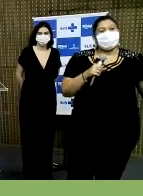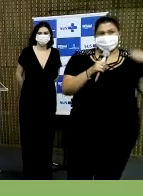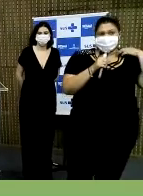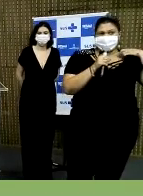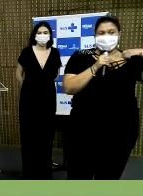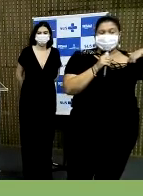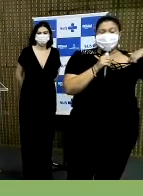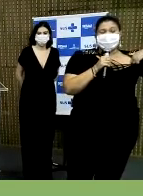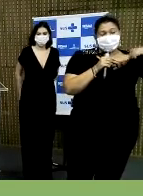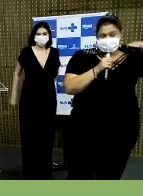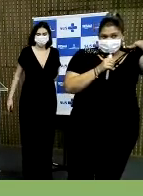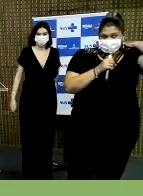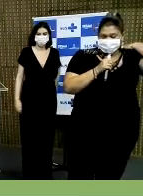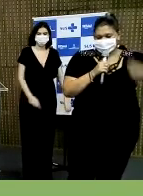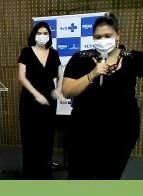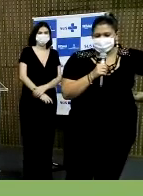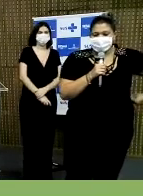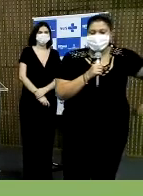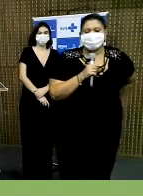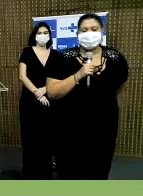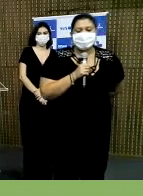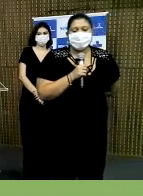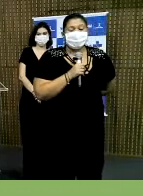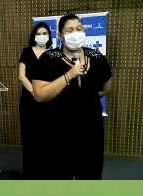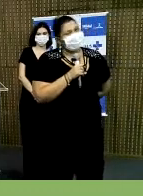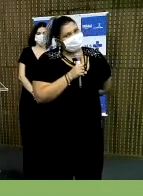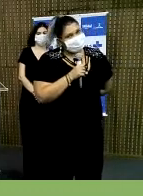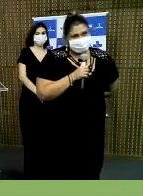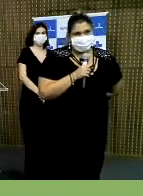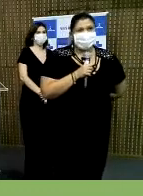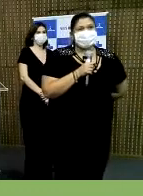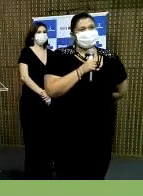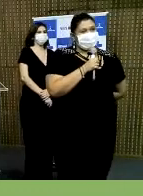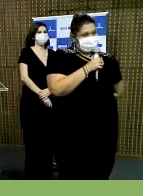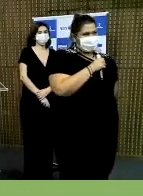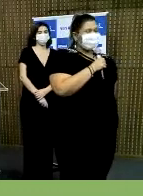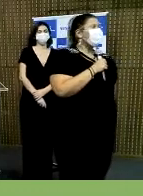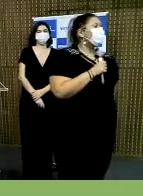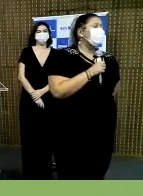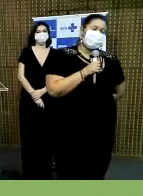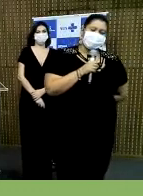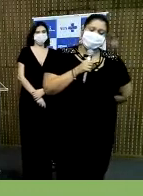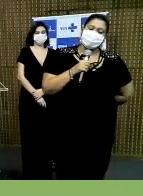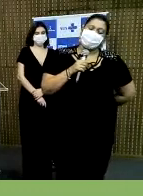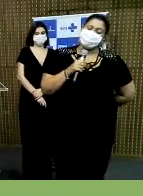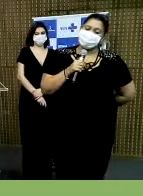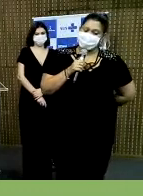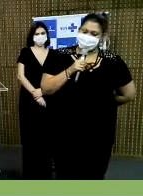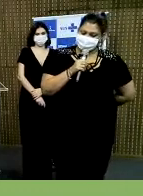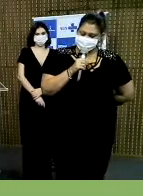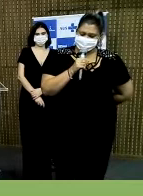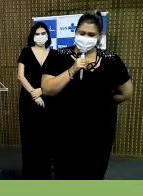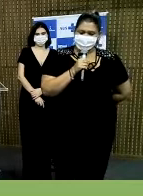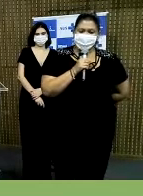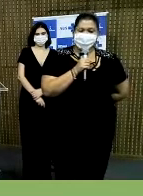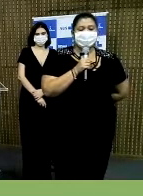Nossa unidade é Saúde na Hora. Nós temos 4 equipes de saúde da família e 3 de saúde bucal.